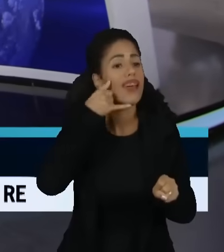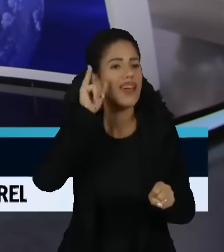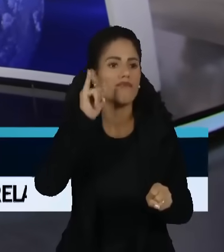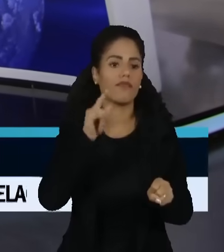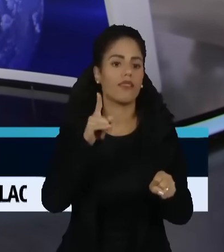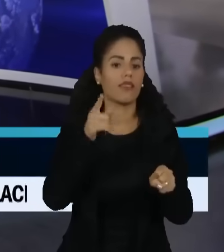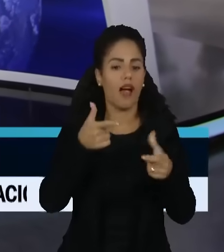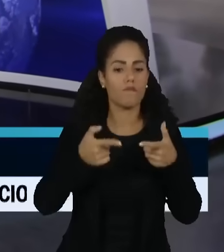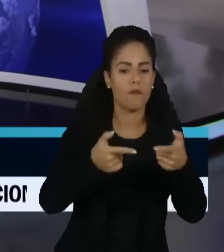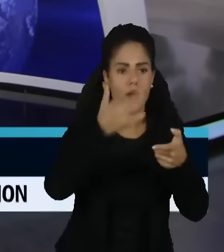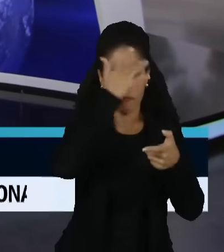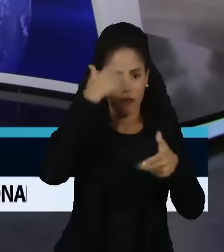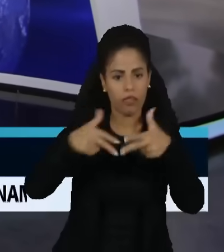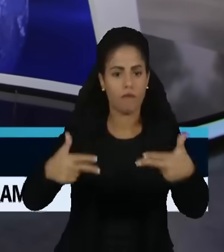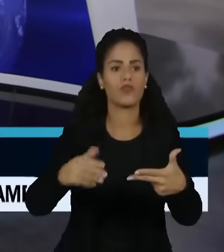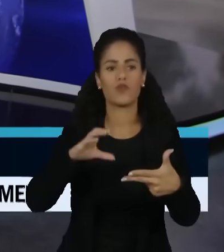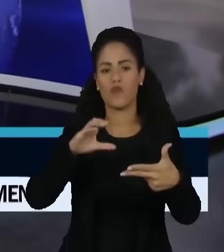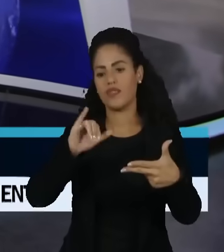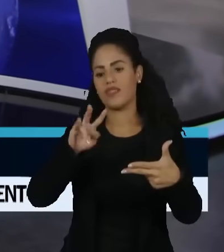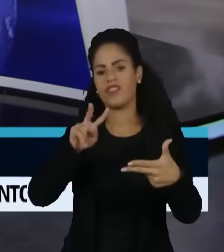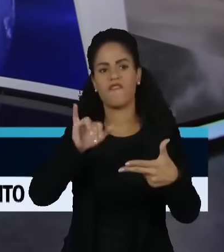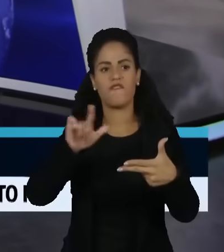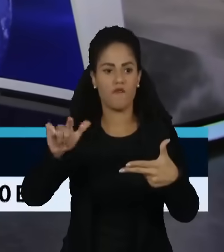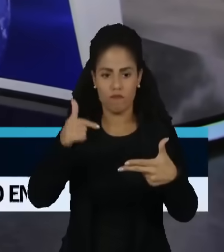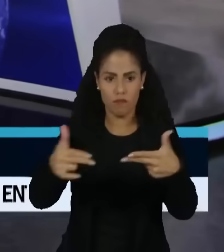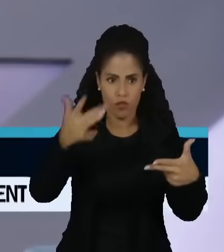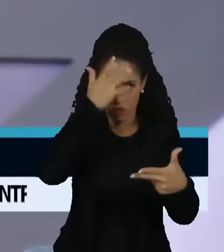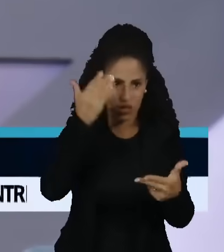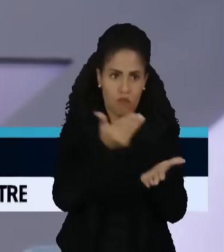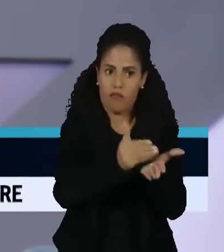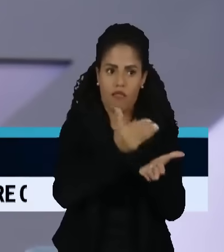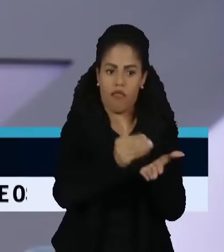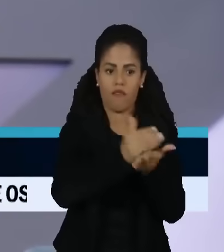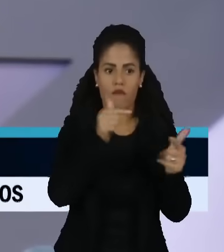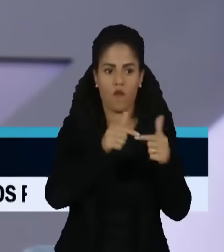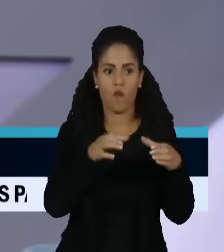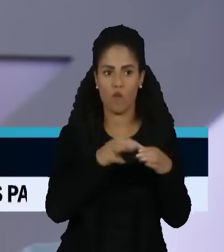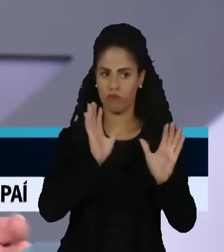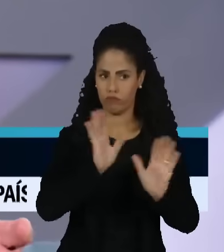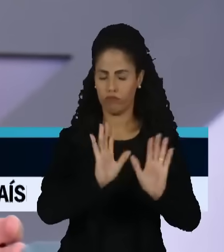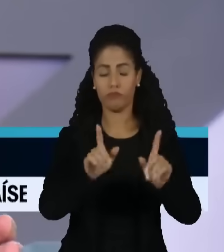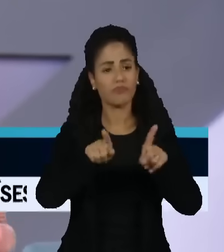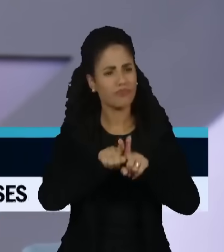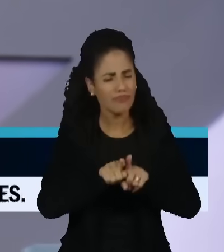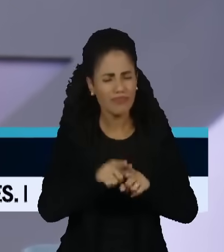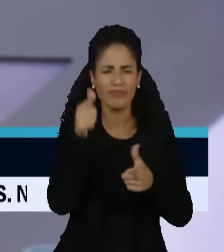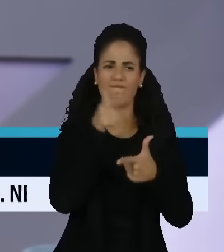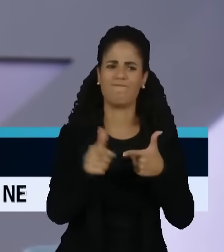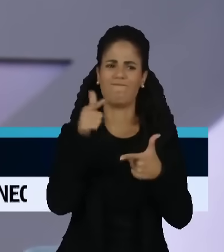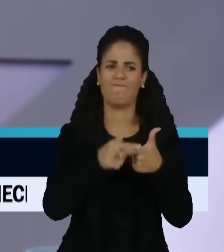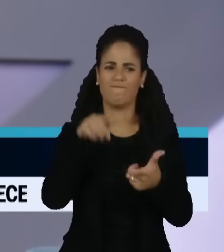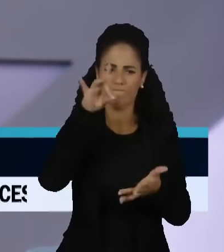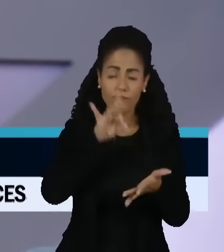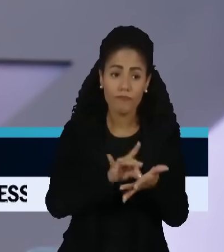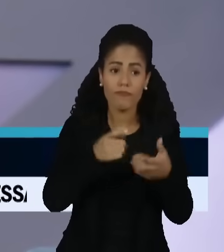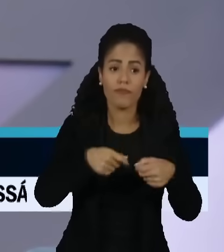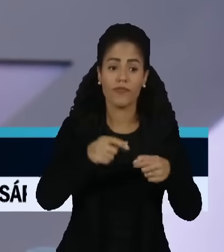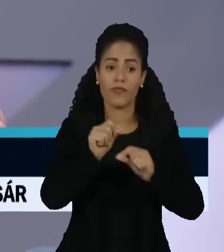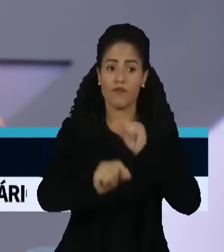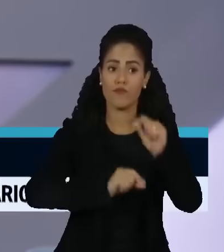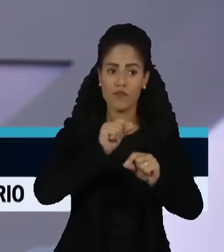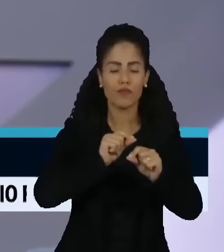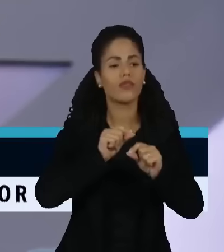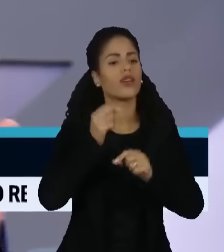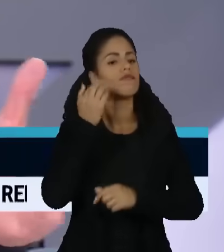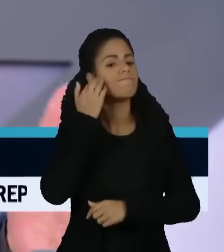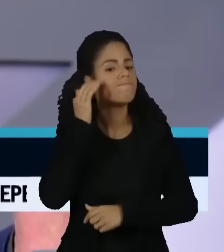civis, o que é extremamente difícil, como a gente está vendo. Então, eu diria que a gente está numa situação crítica, em que é preciso ter